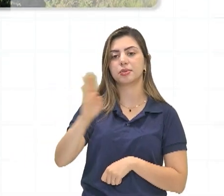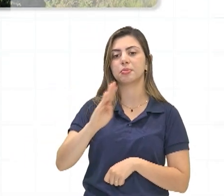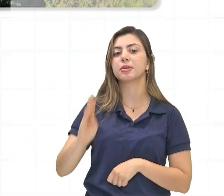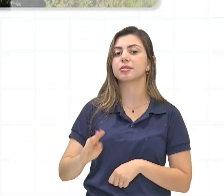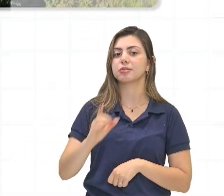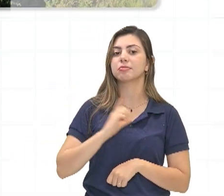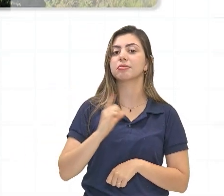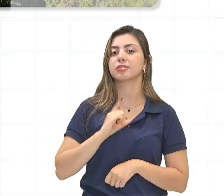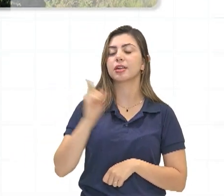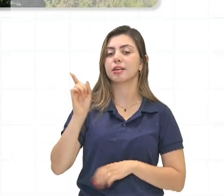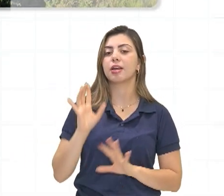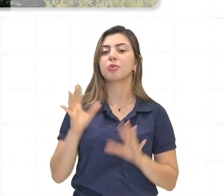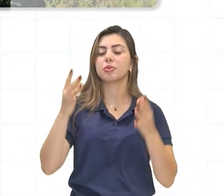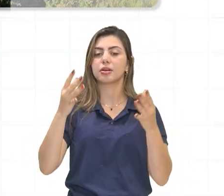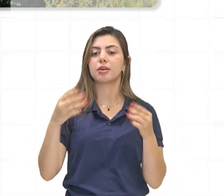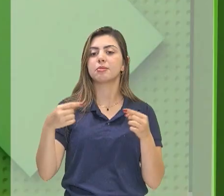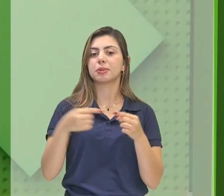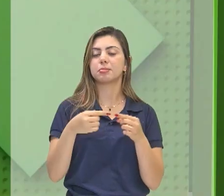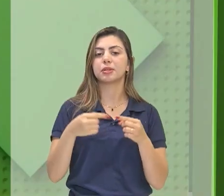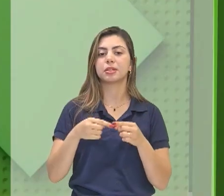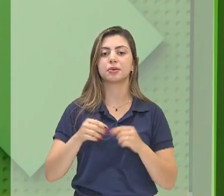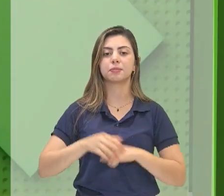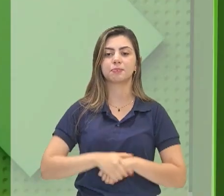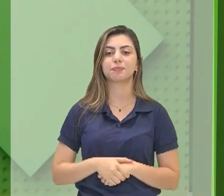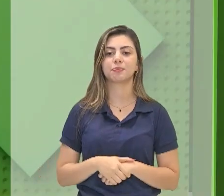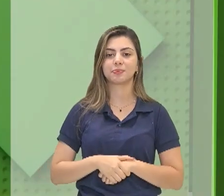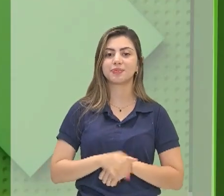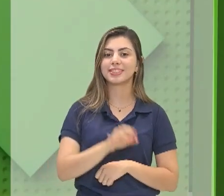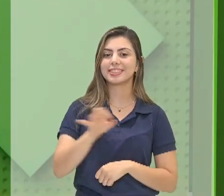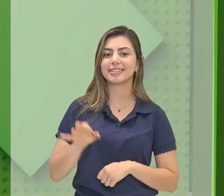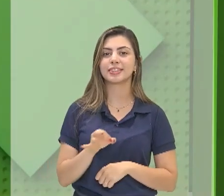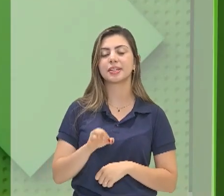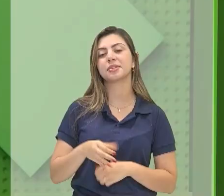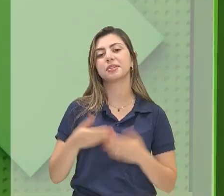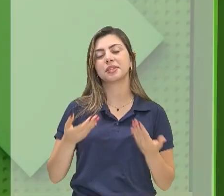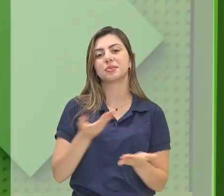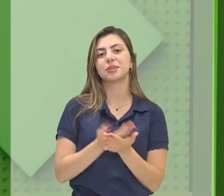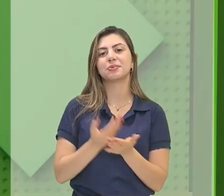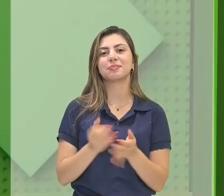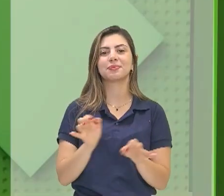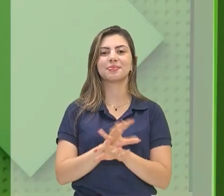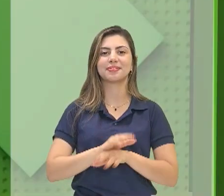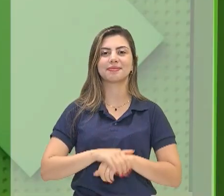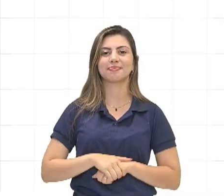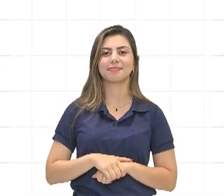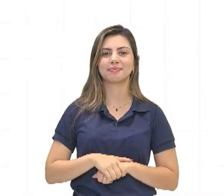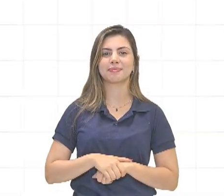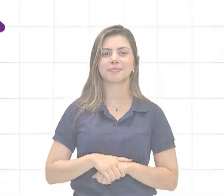clima semiárido presente. Certo? Essa foi a nossa aula.